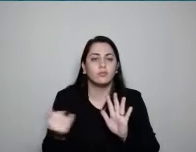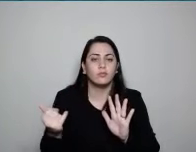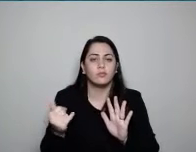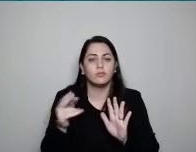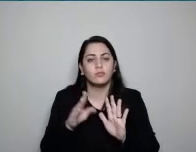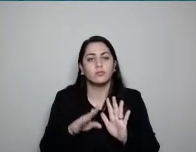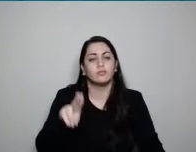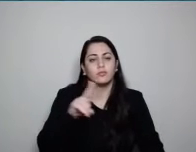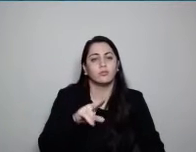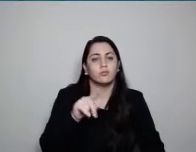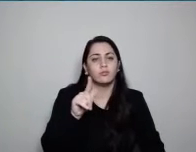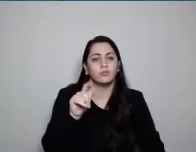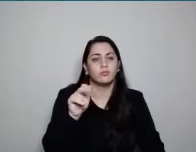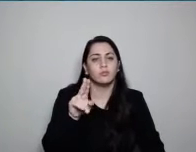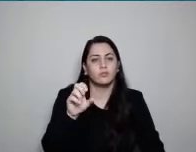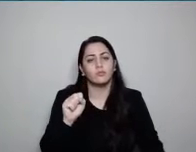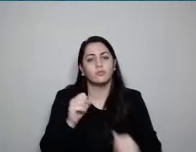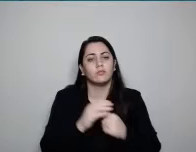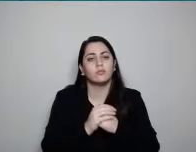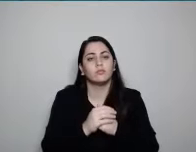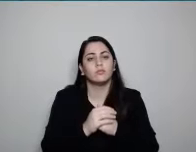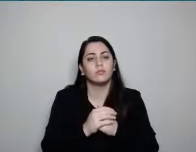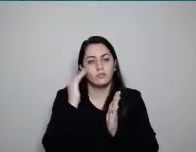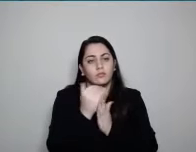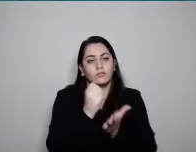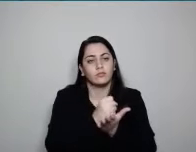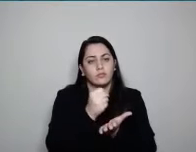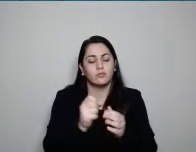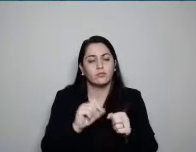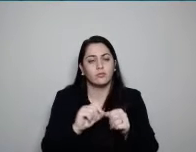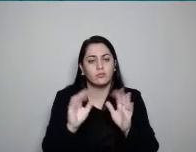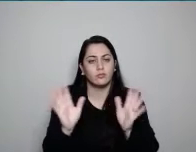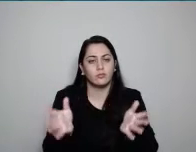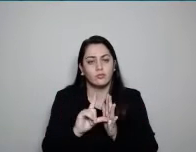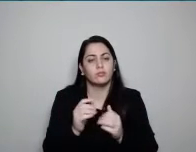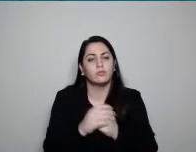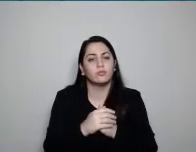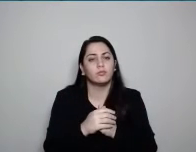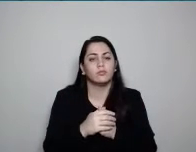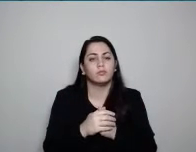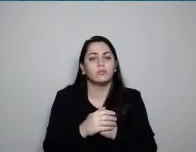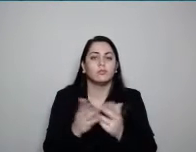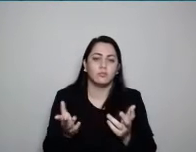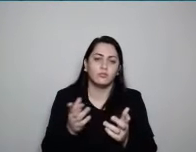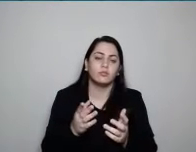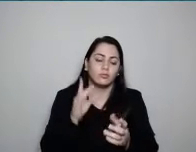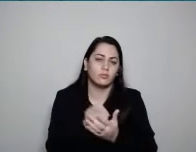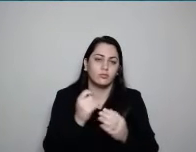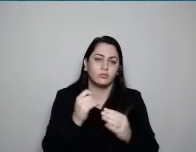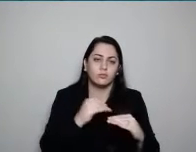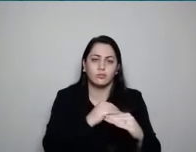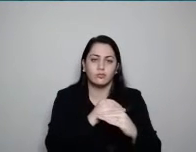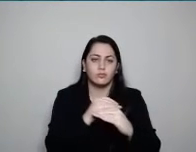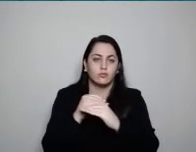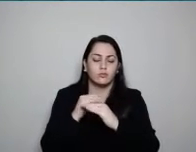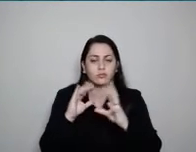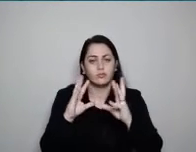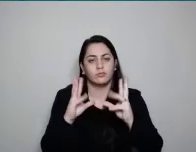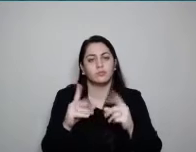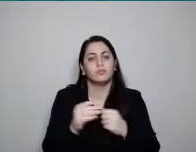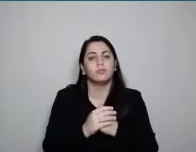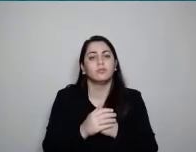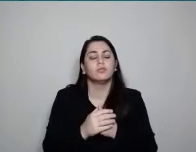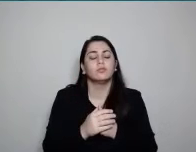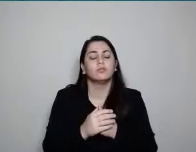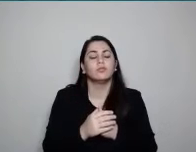sentença em seus demais pontos. Então, esse é o resultado da unanimidade. Na sequência, os processos do doutor